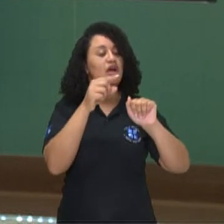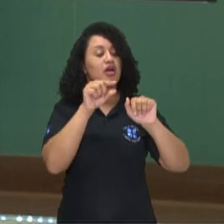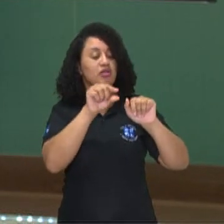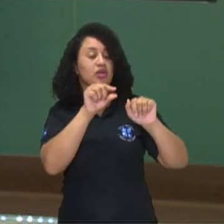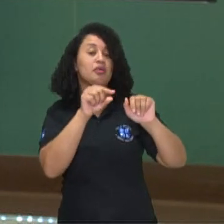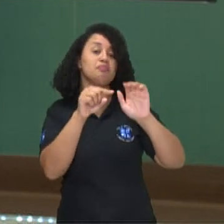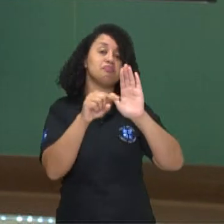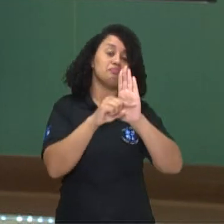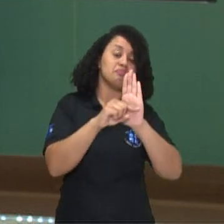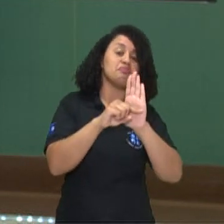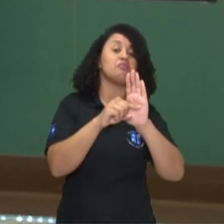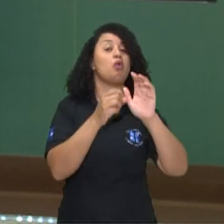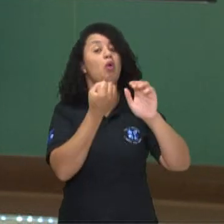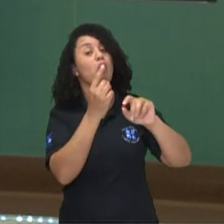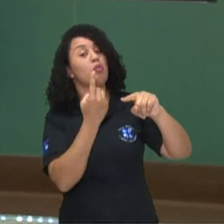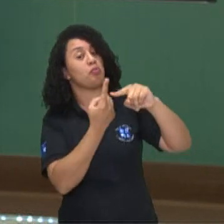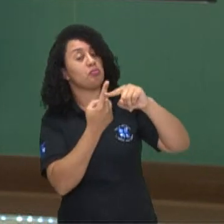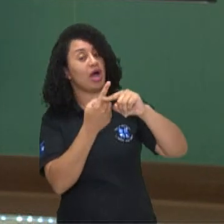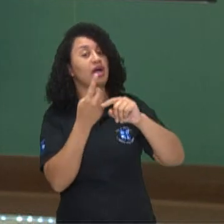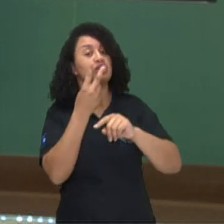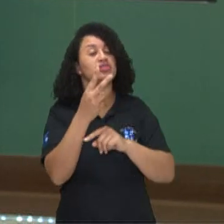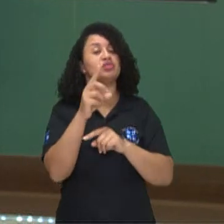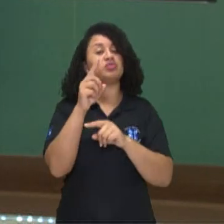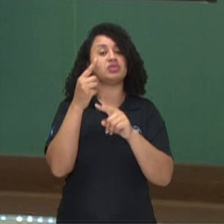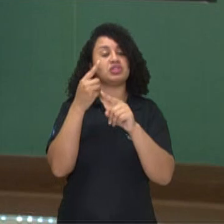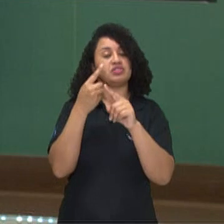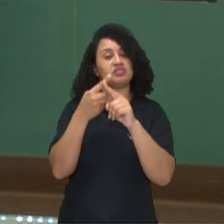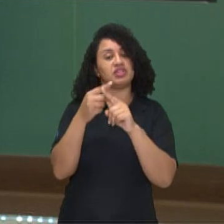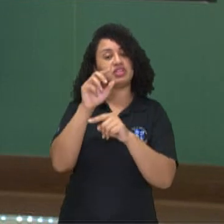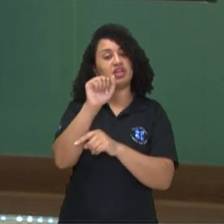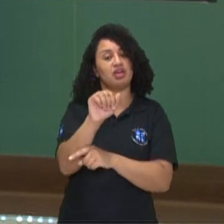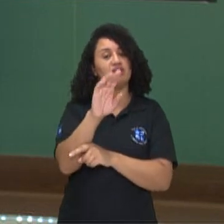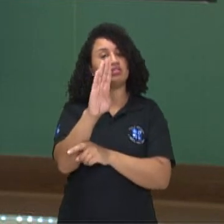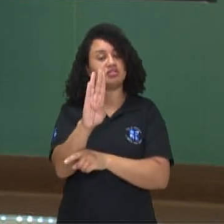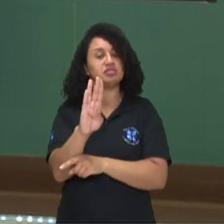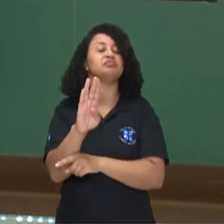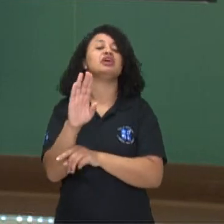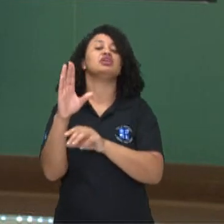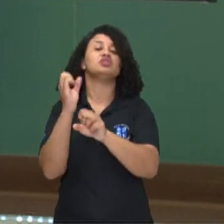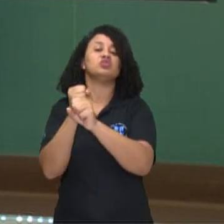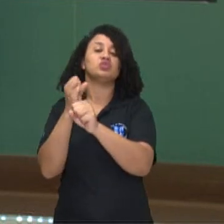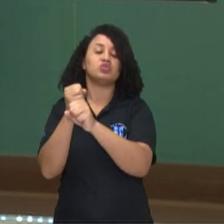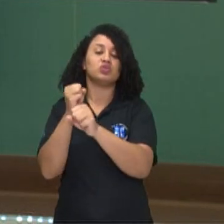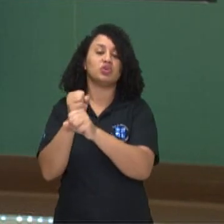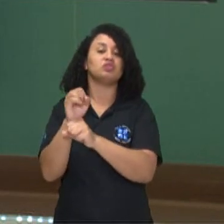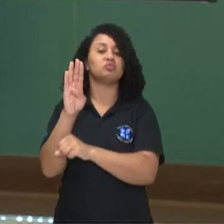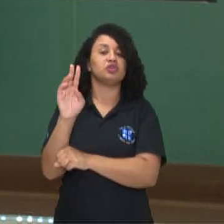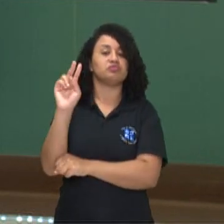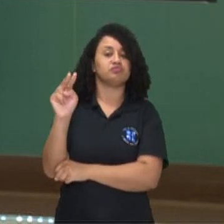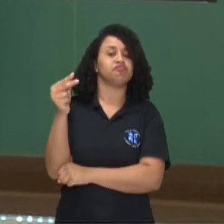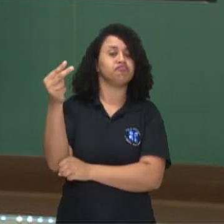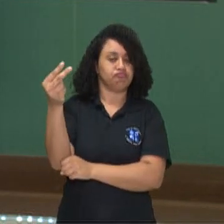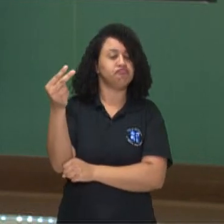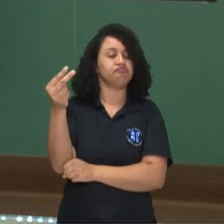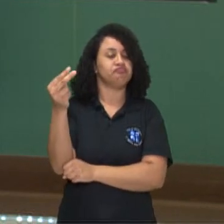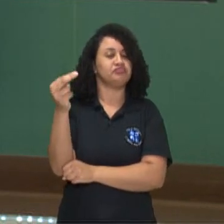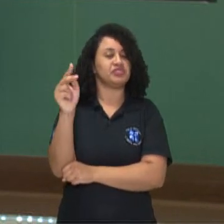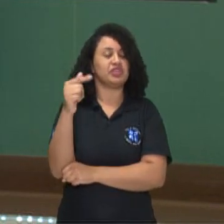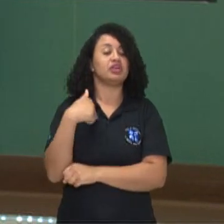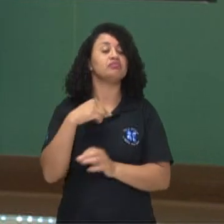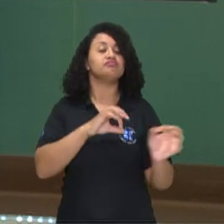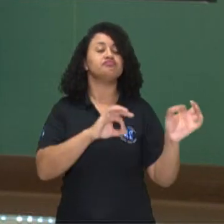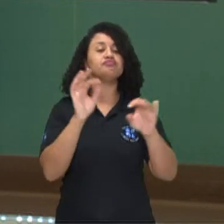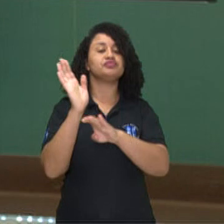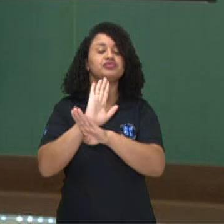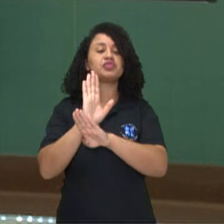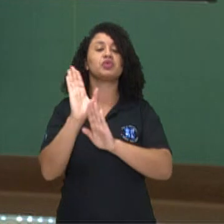então você escreve quadrado do primeiro, sinal que está no meio, 2 vezes o primeiro pelo segundo, mais o quadrado do segundo. Nesse